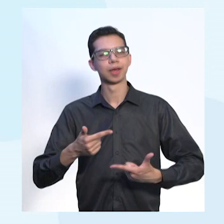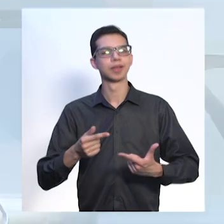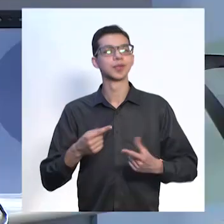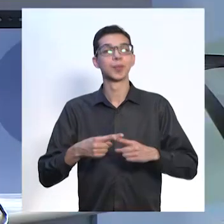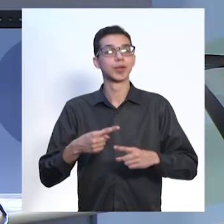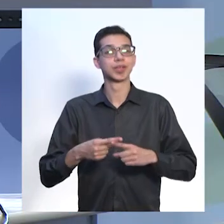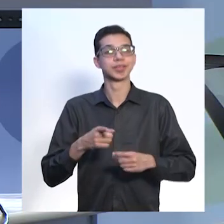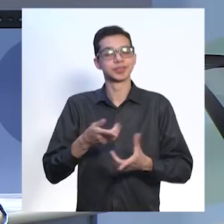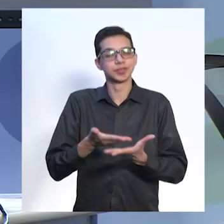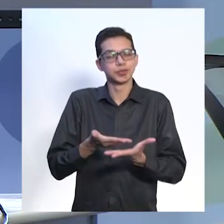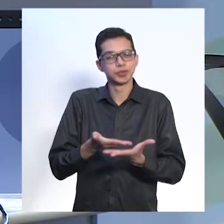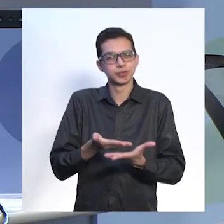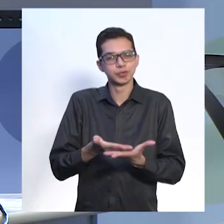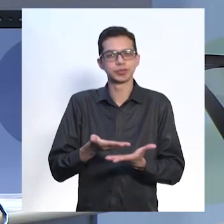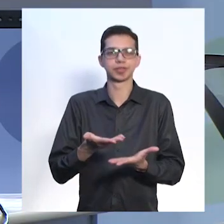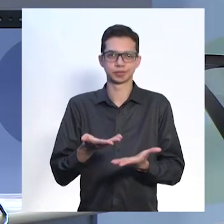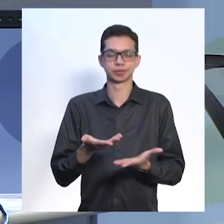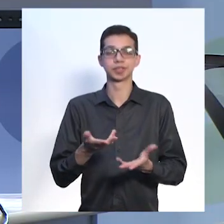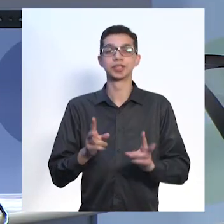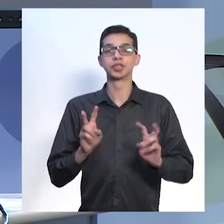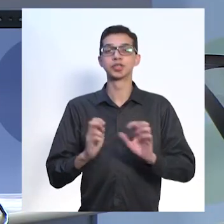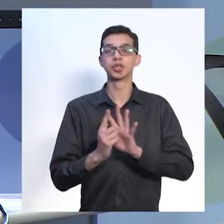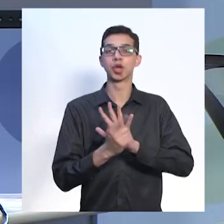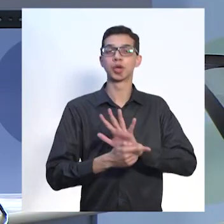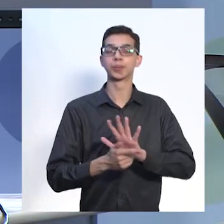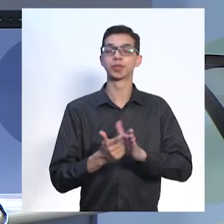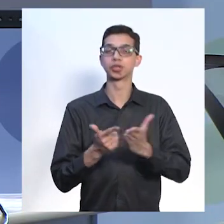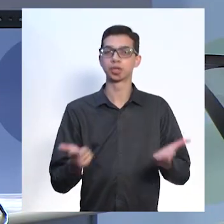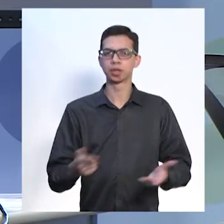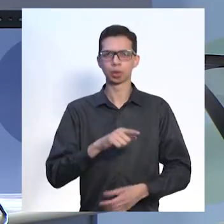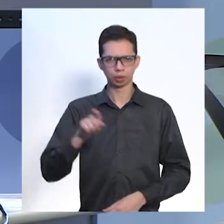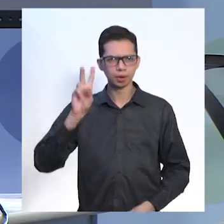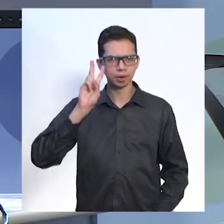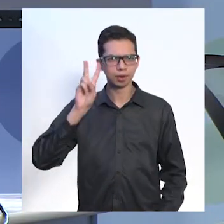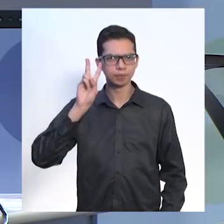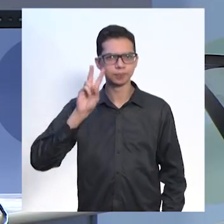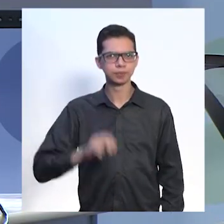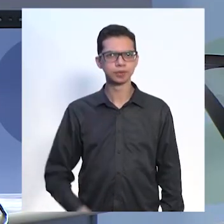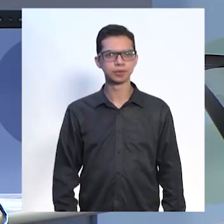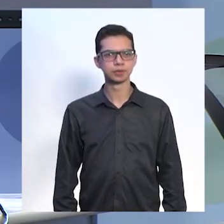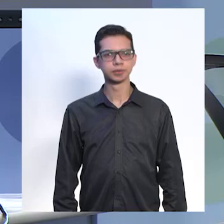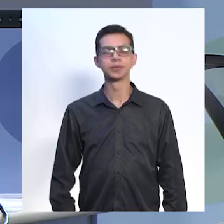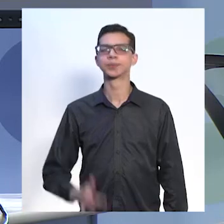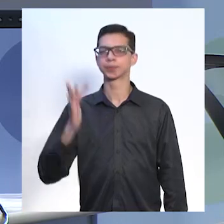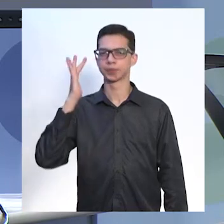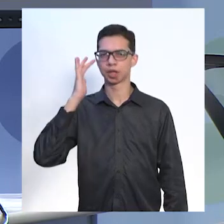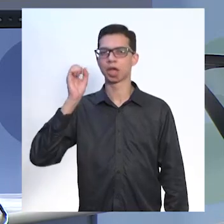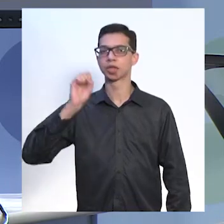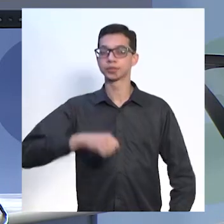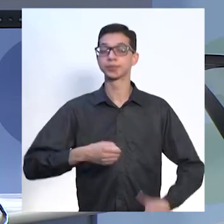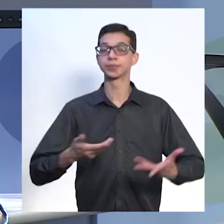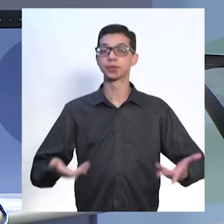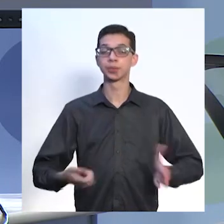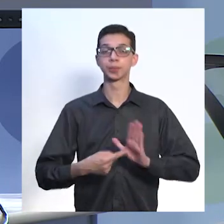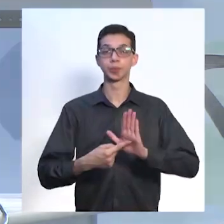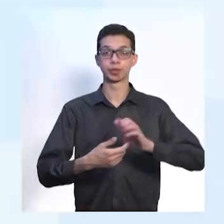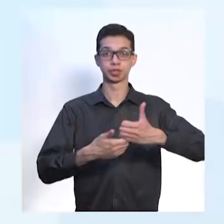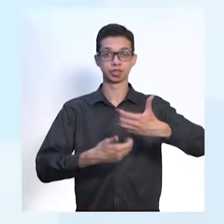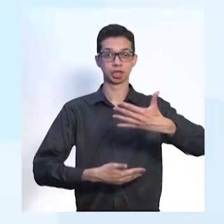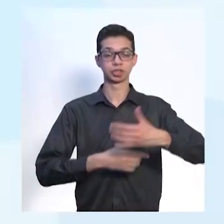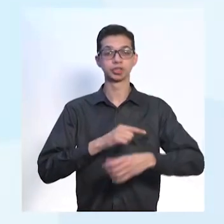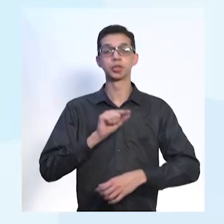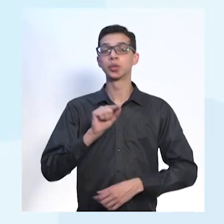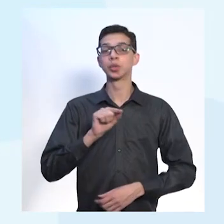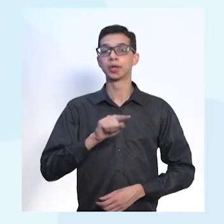Muitos textos aí do campo jornalístico. Será que eles lembram? Eu acho que eles lembram, sim. Então, bora lá colocar aí no chat.